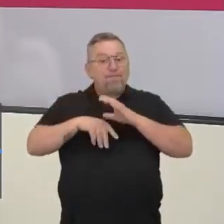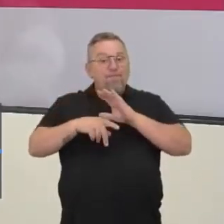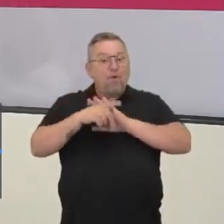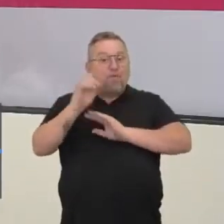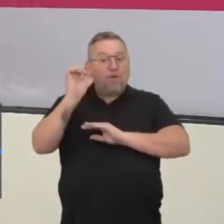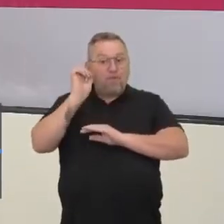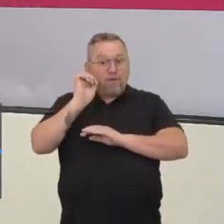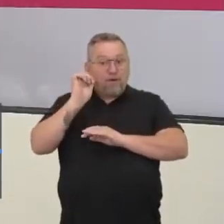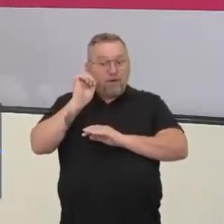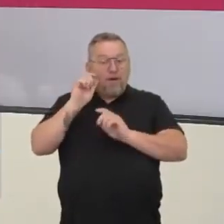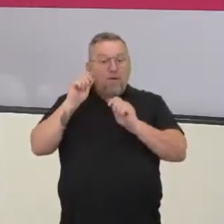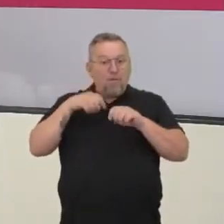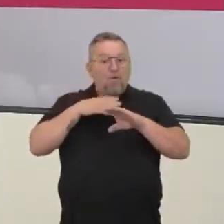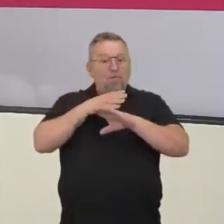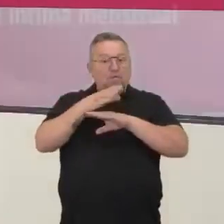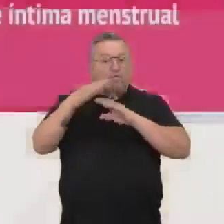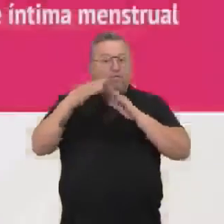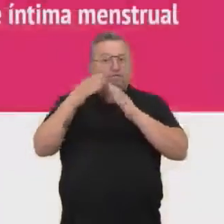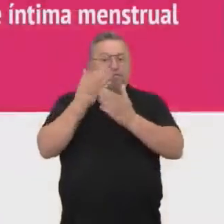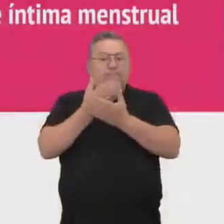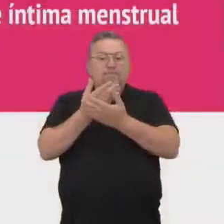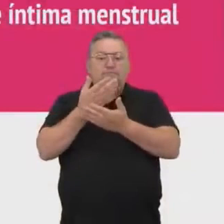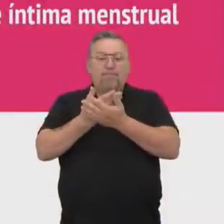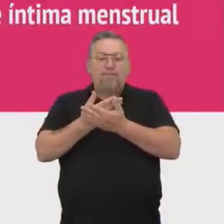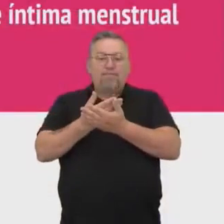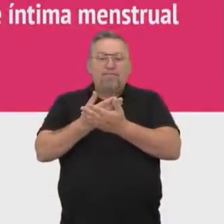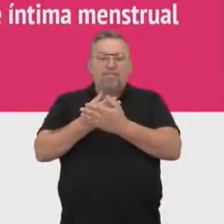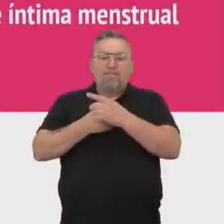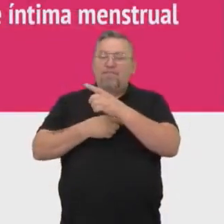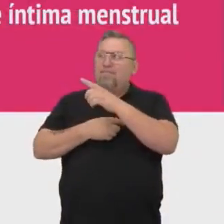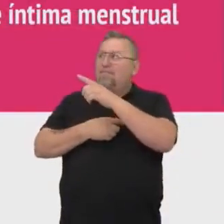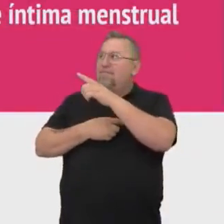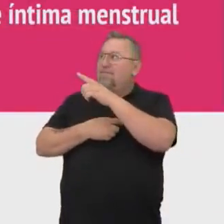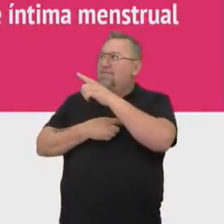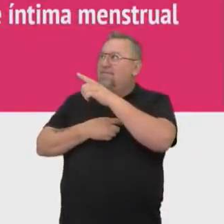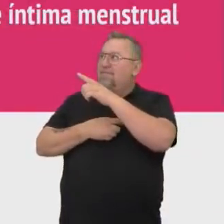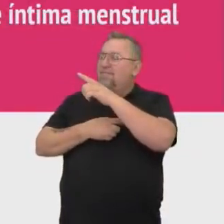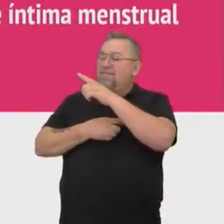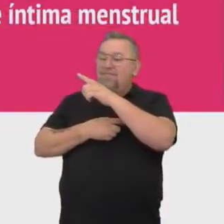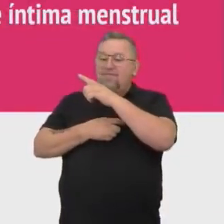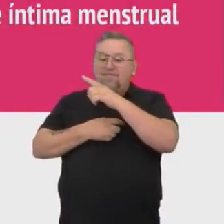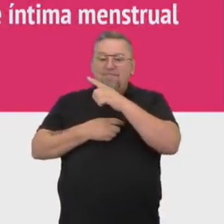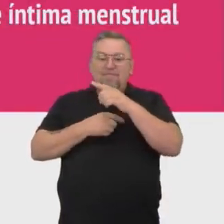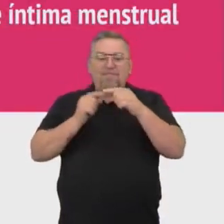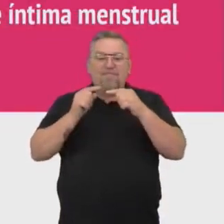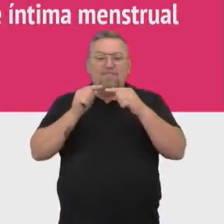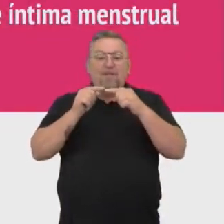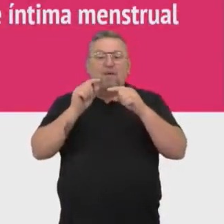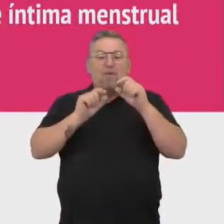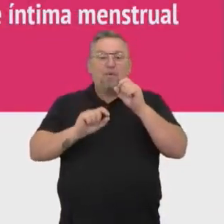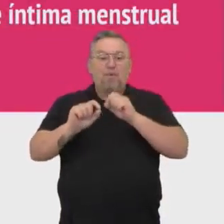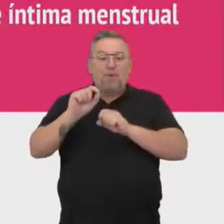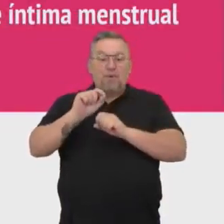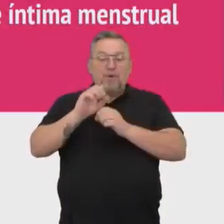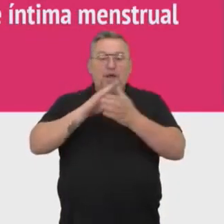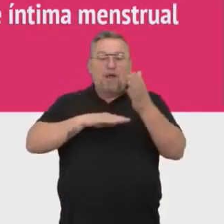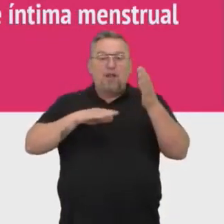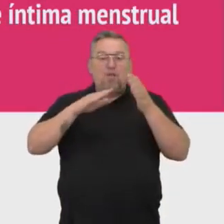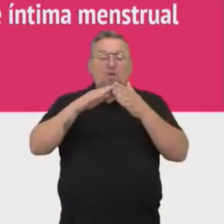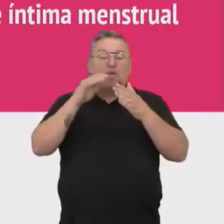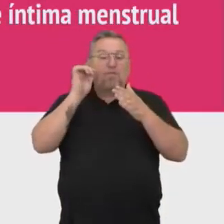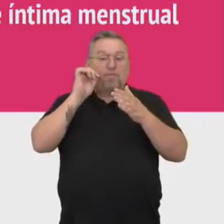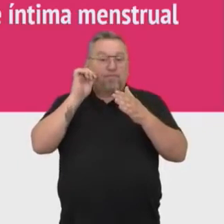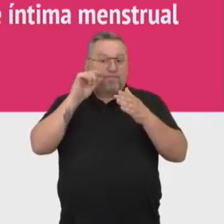lá na escola e procurar por este programa, que ele está ligado aí, ó, o público-alvo está aí, ó. Todas as estudantes